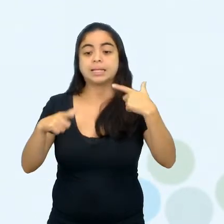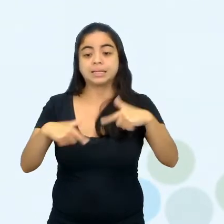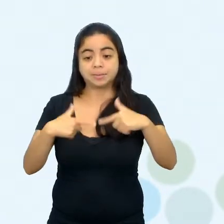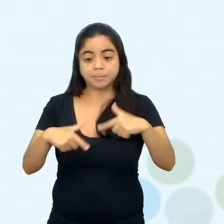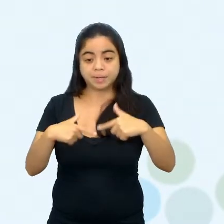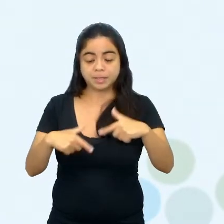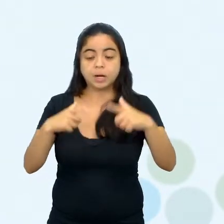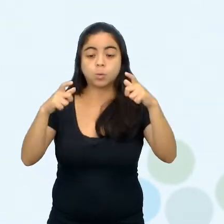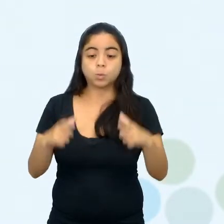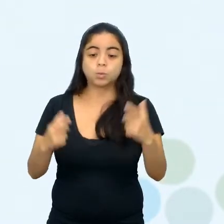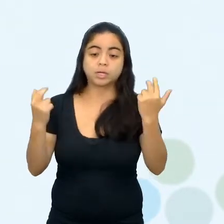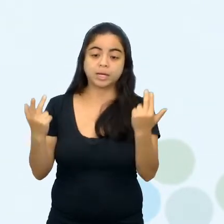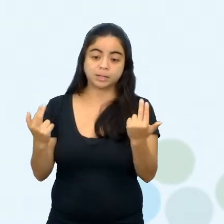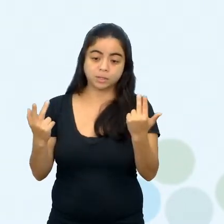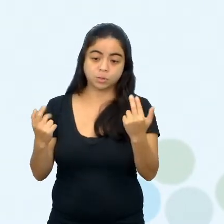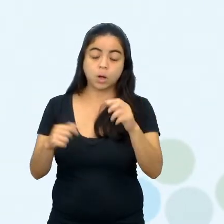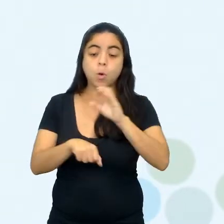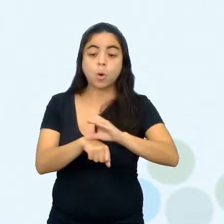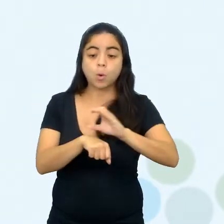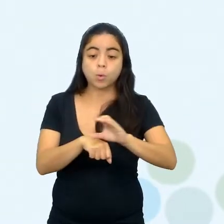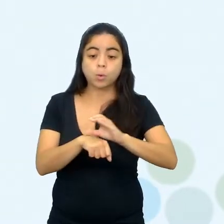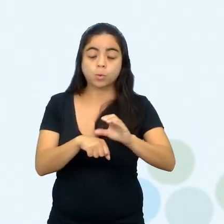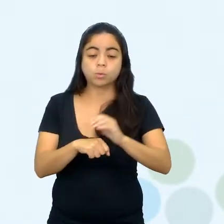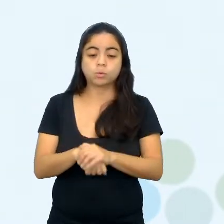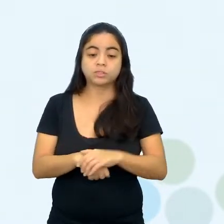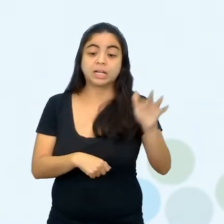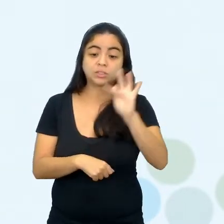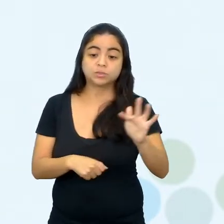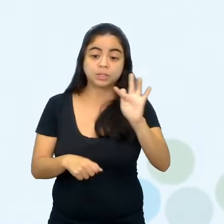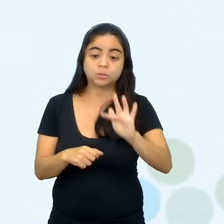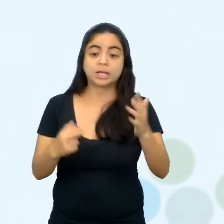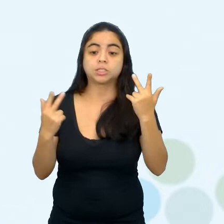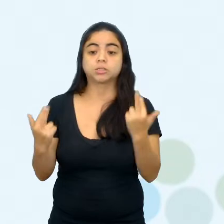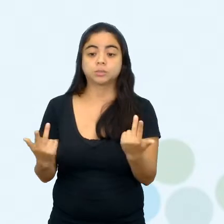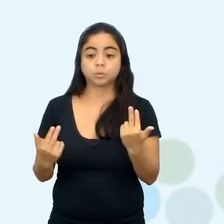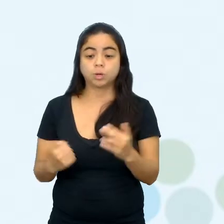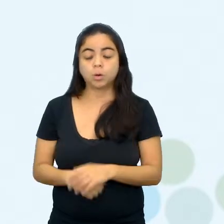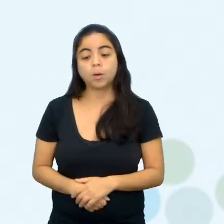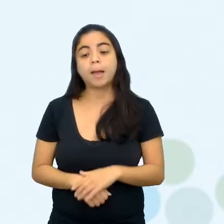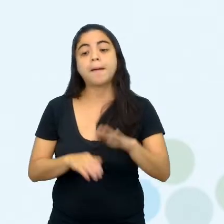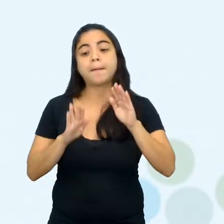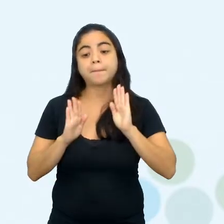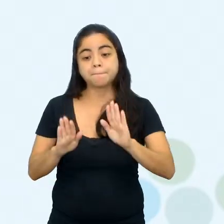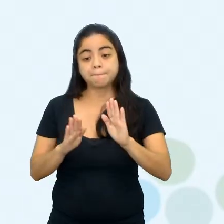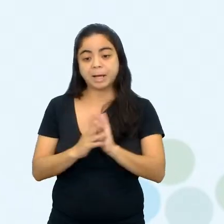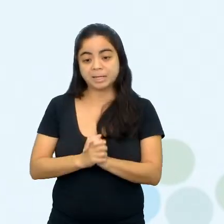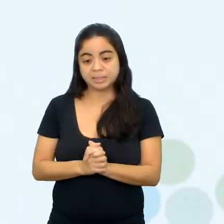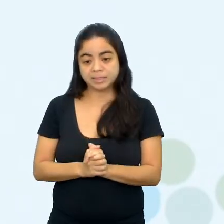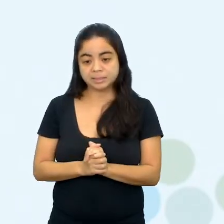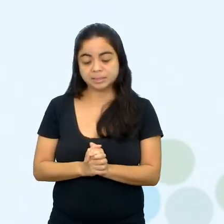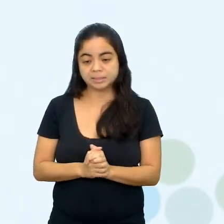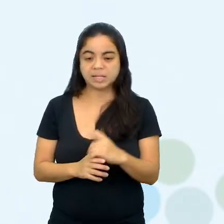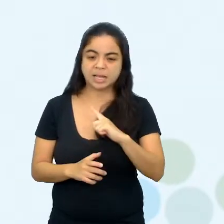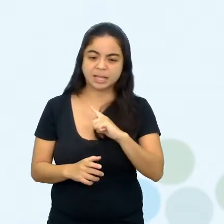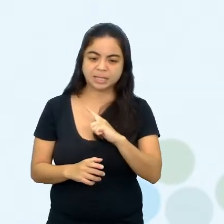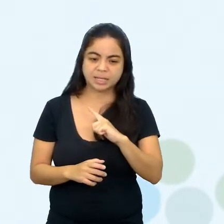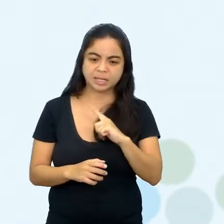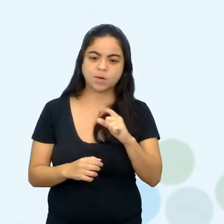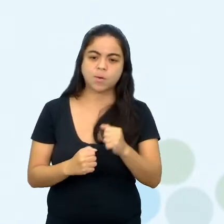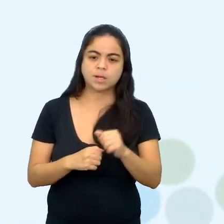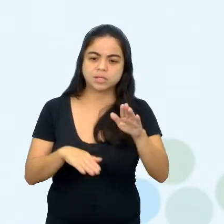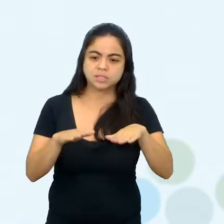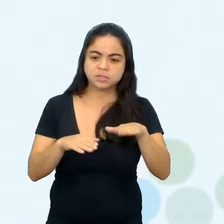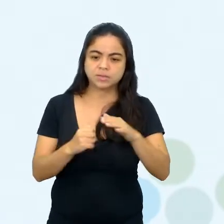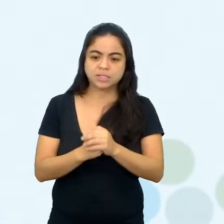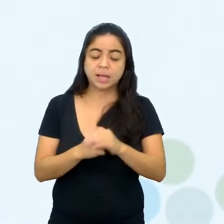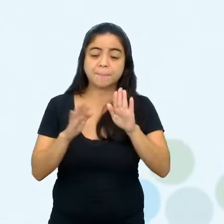feito o mesmo curso na universidade, não a mesma universidade, faz com que, mesmo que a gente tenha esses pontos em comuns, nós